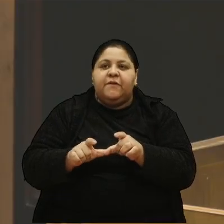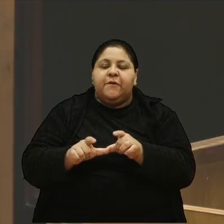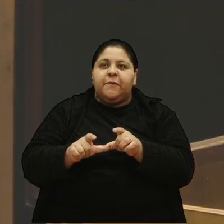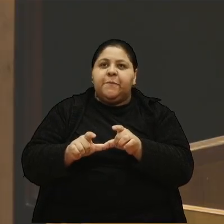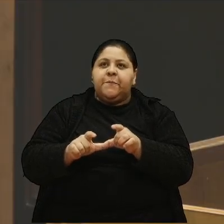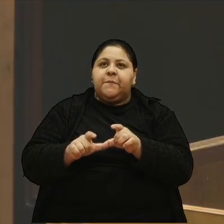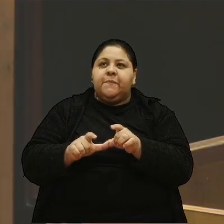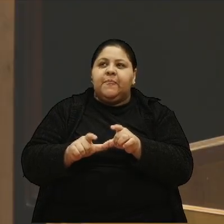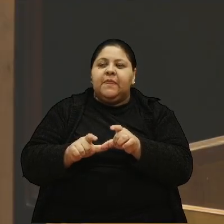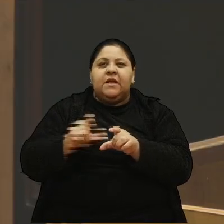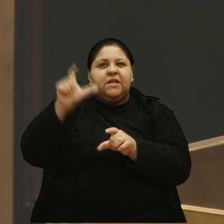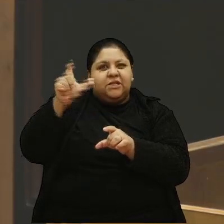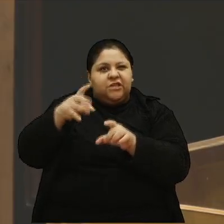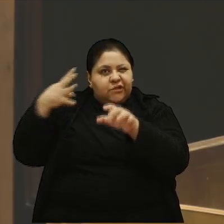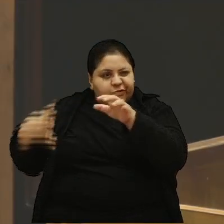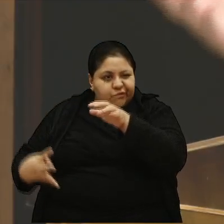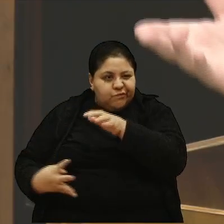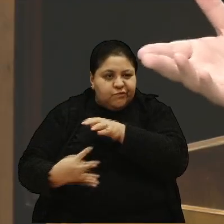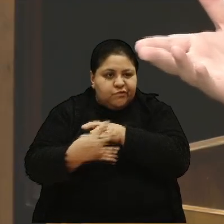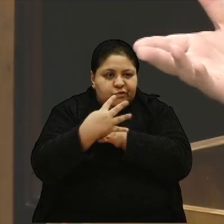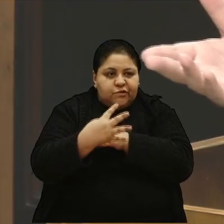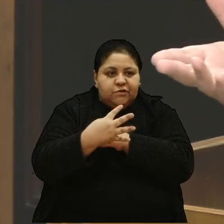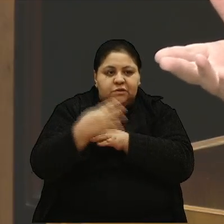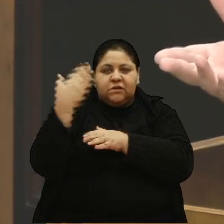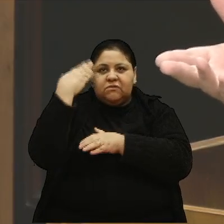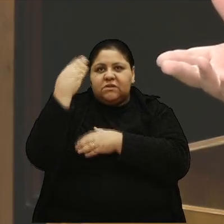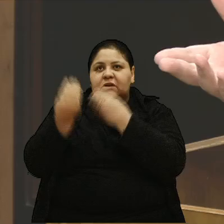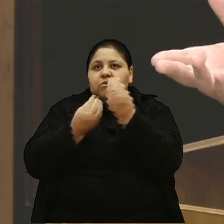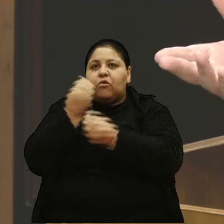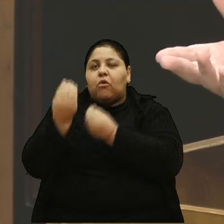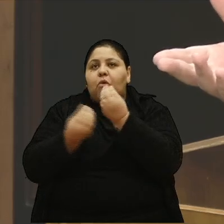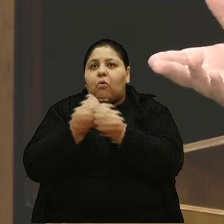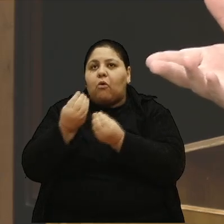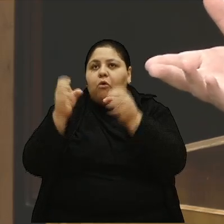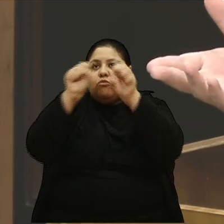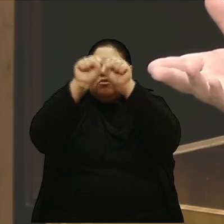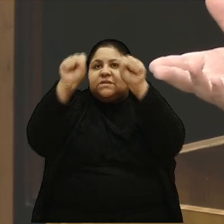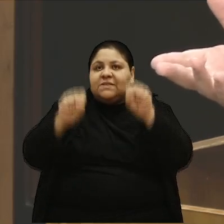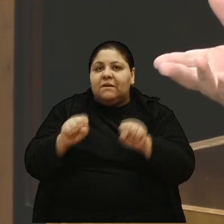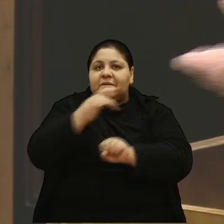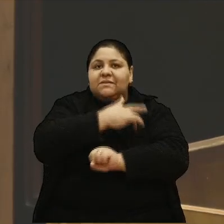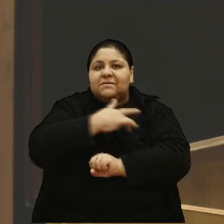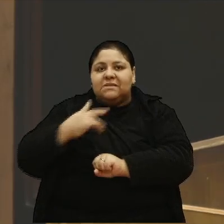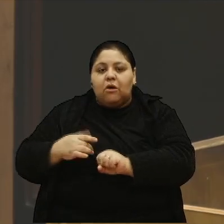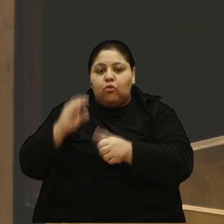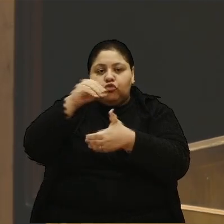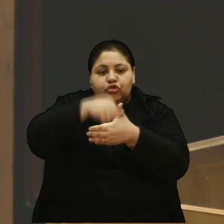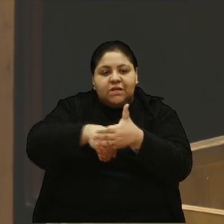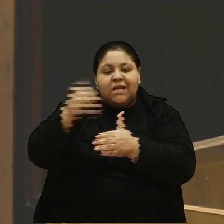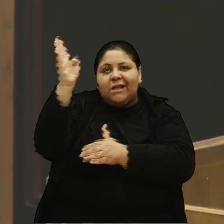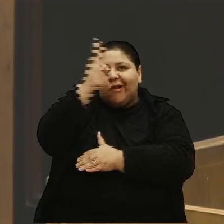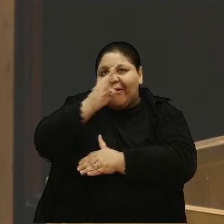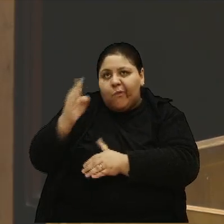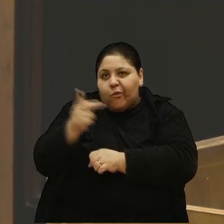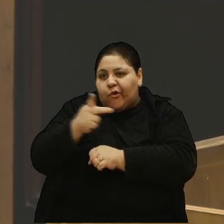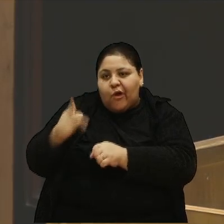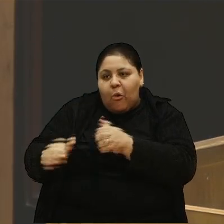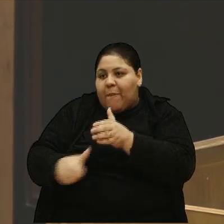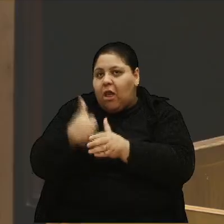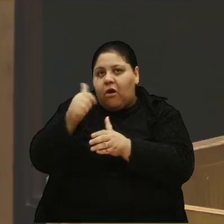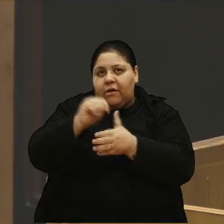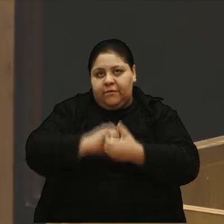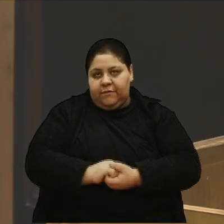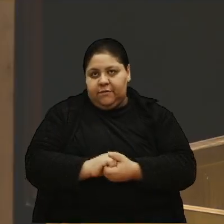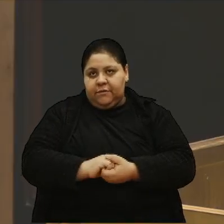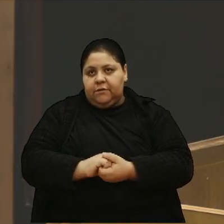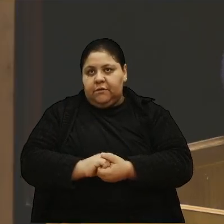pessoas estrangeiras, inclusive, muita gente não sabe como é que é o sistema de saúde dentro do Brasil. Vai procurar aquilo que é maior aos olhos dele,